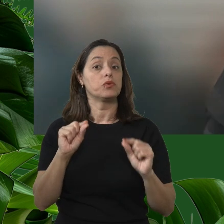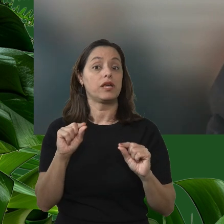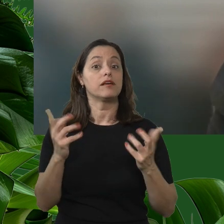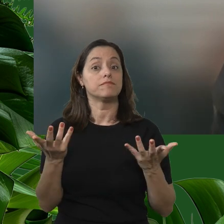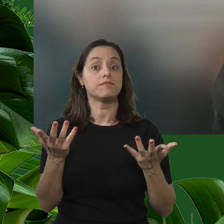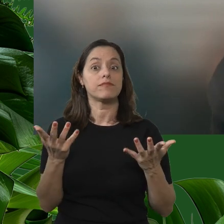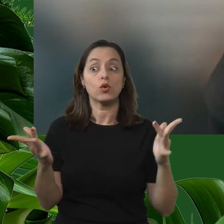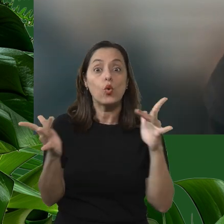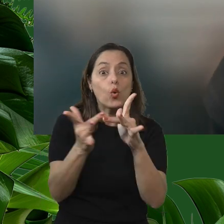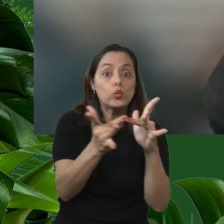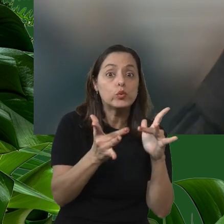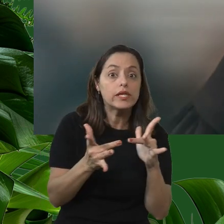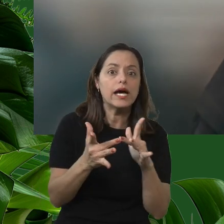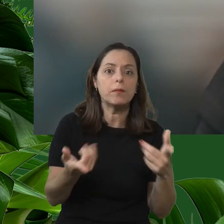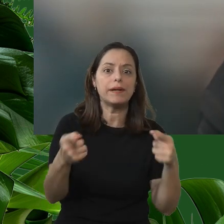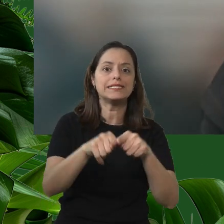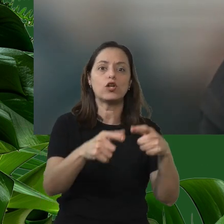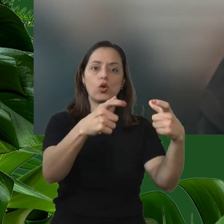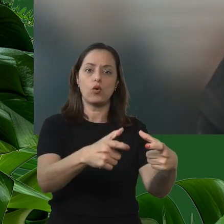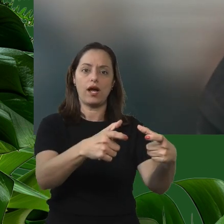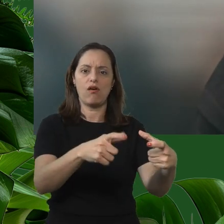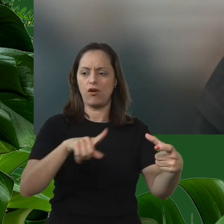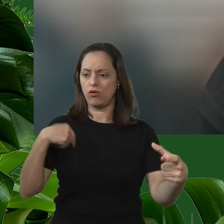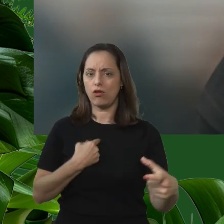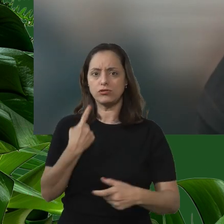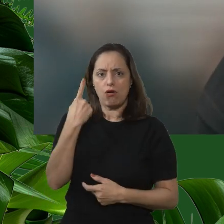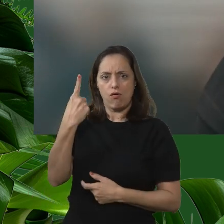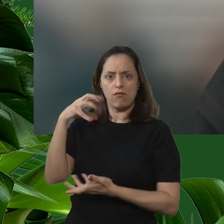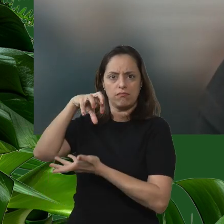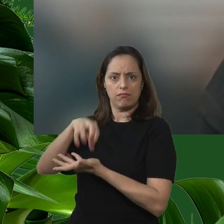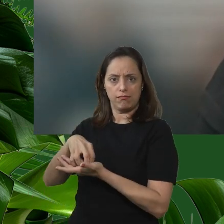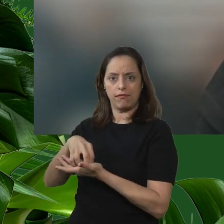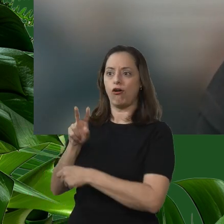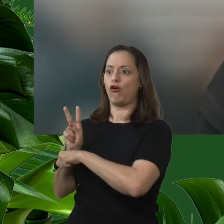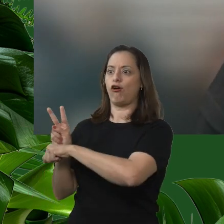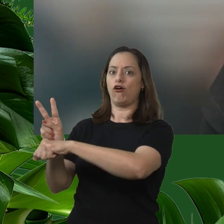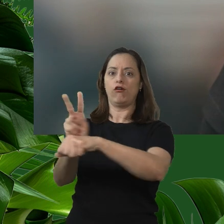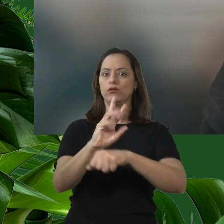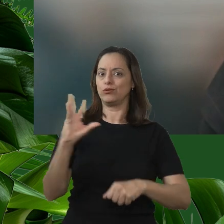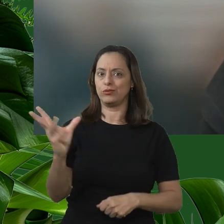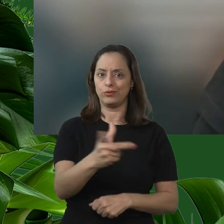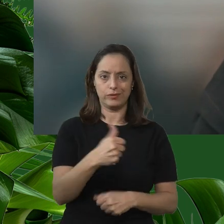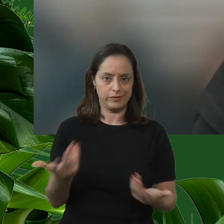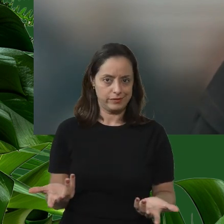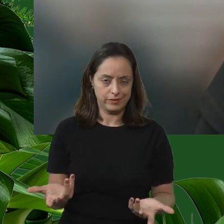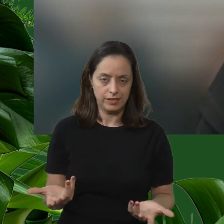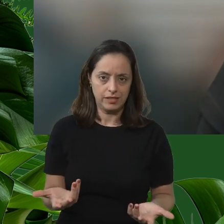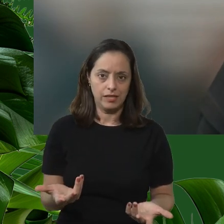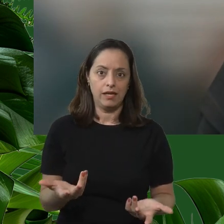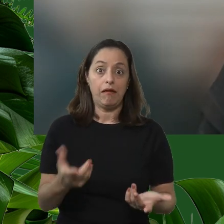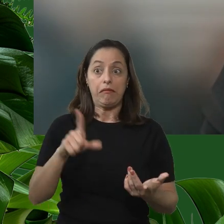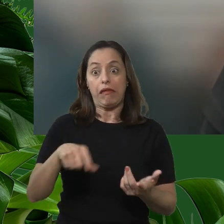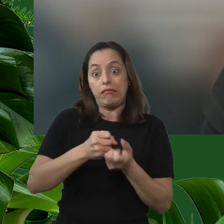com parceiros locais. A gente entende que não é a gente isoladamente que vai garantir conservação da natureza e empreendedorismo sustentável em territórios